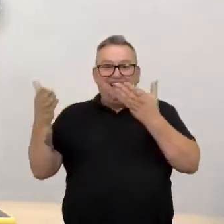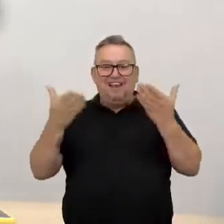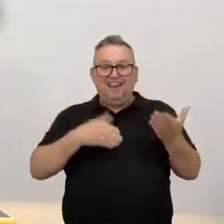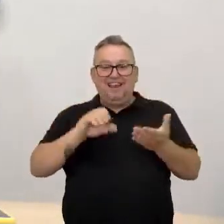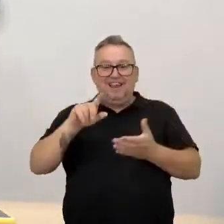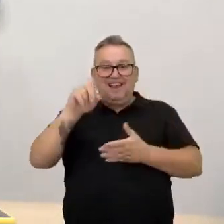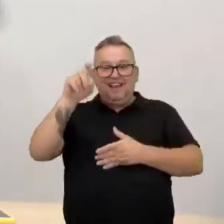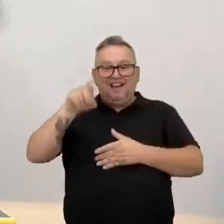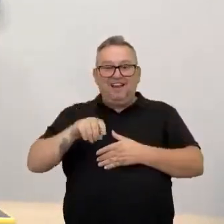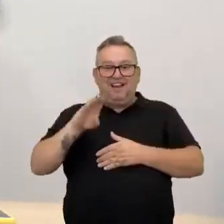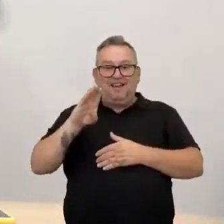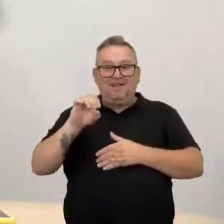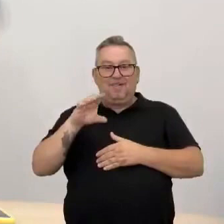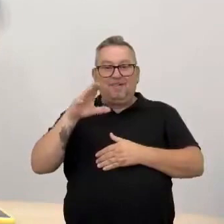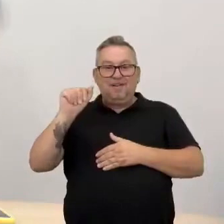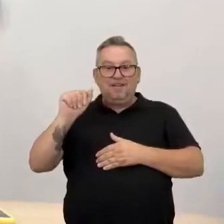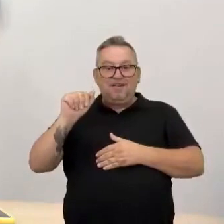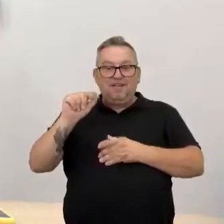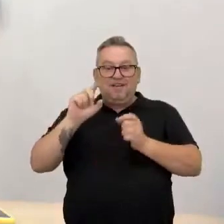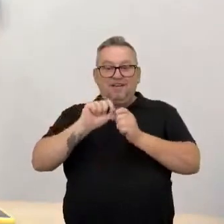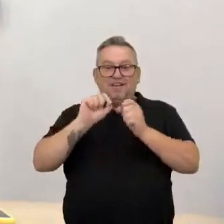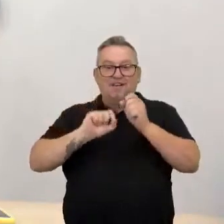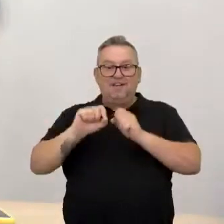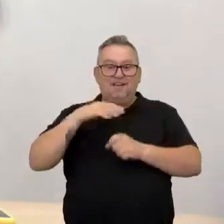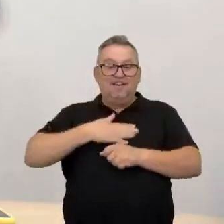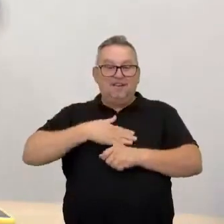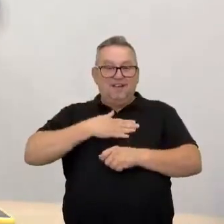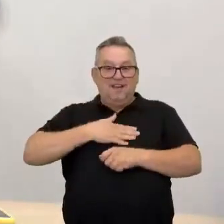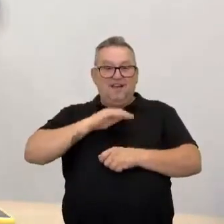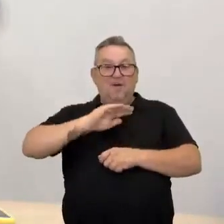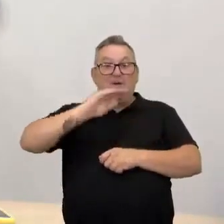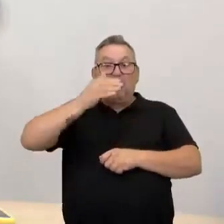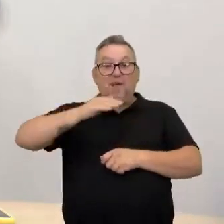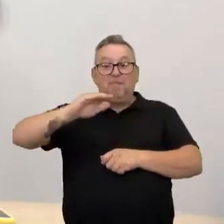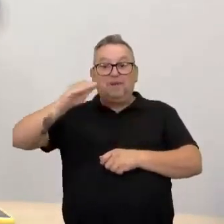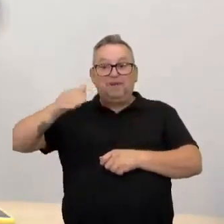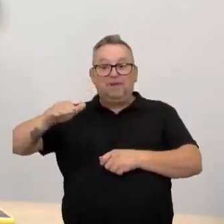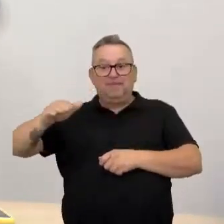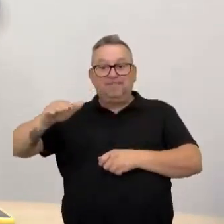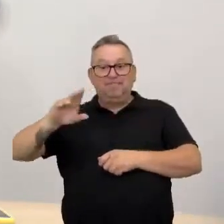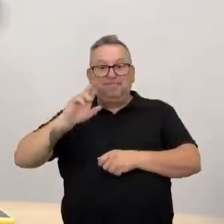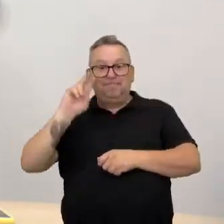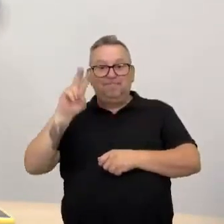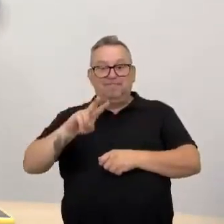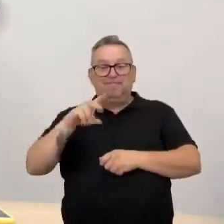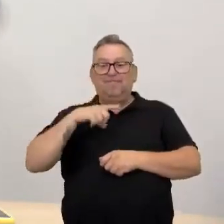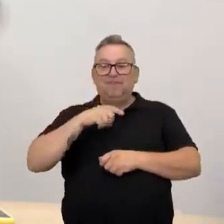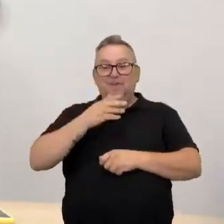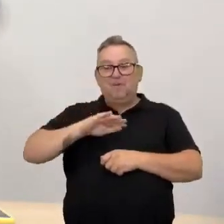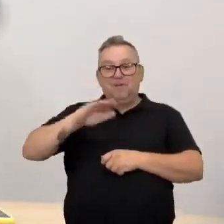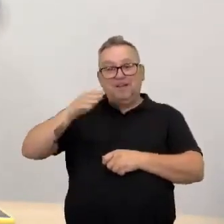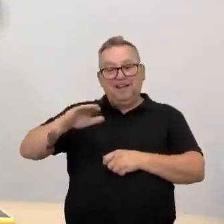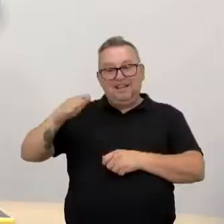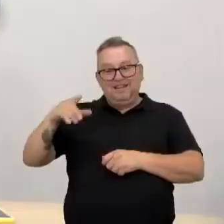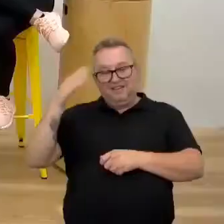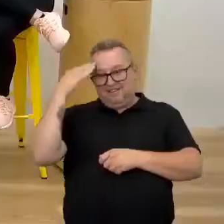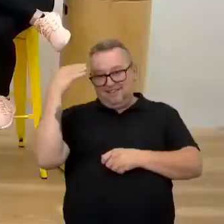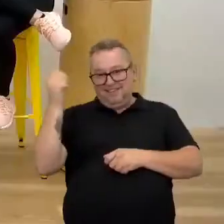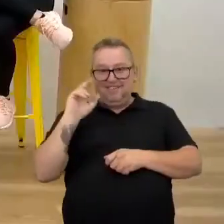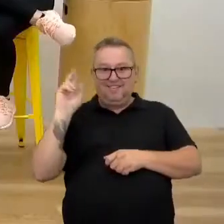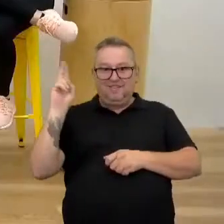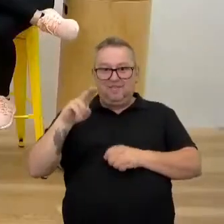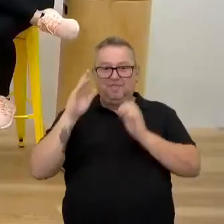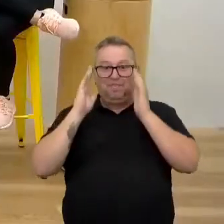Alex Boca, que disse que o animal preferido dele é o camelo. Então, tá aqui, Alex, aí, trouxe aí o camelo para sua homenagem. Então vamos lá